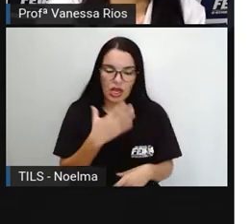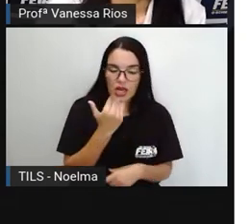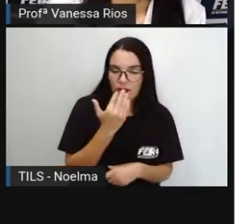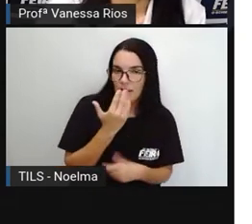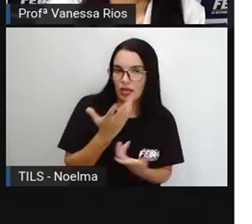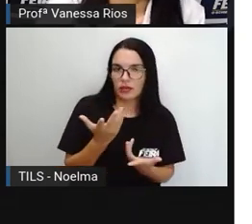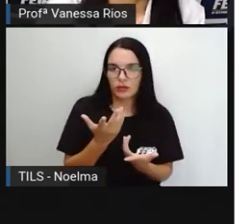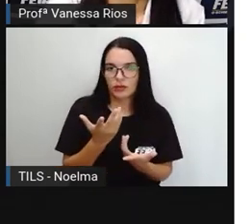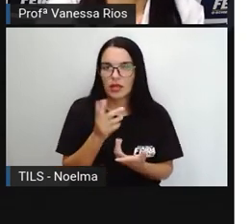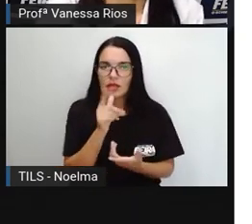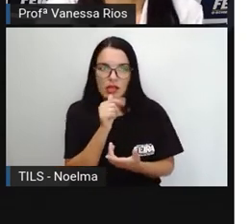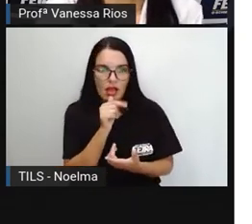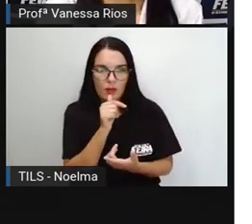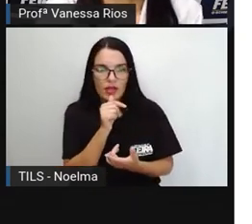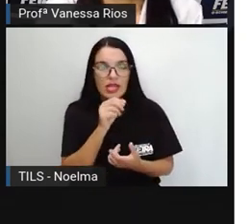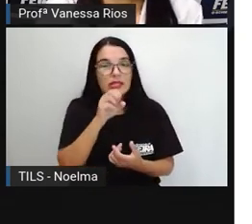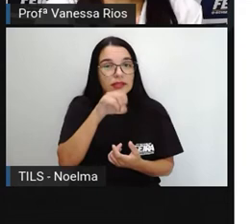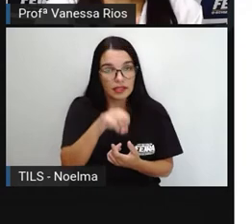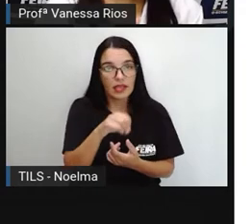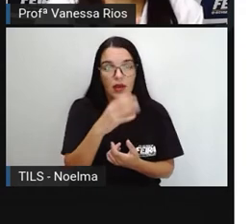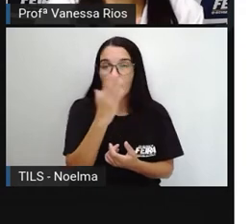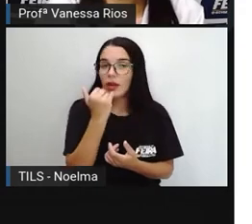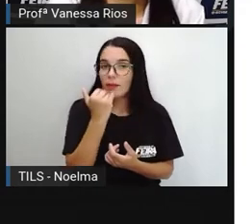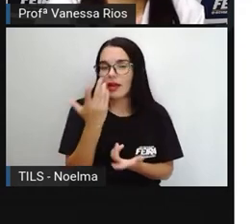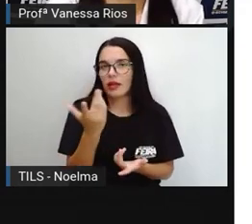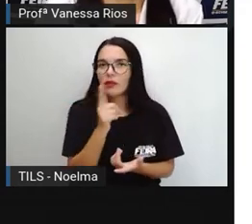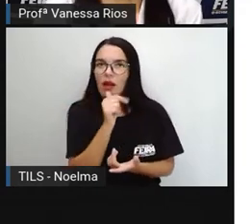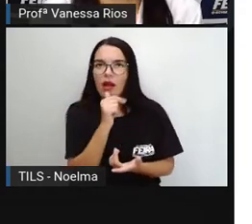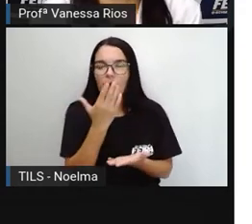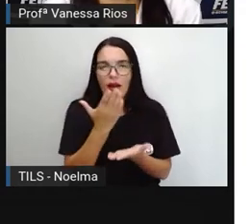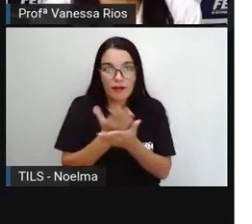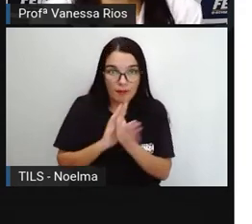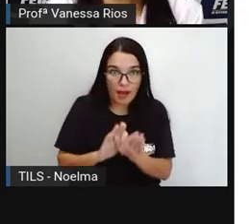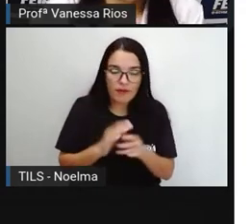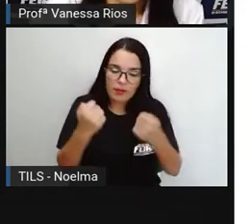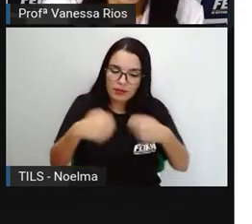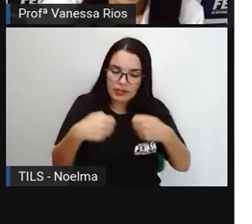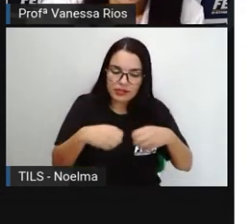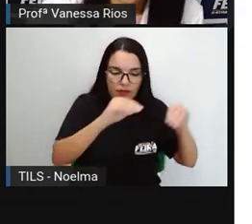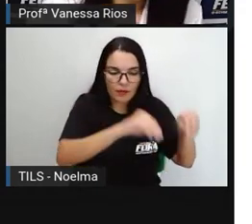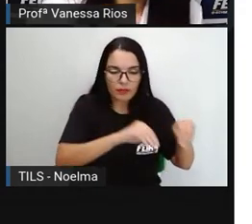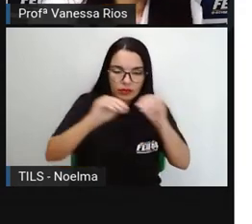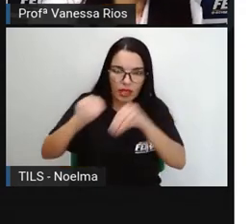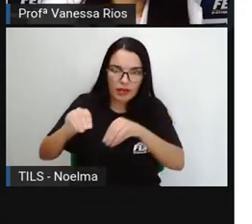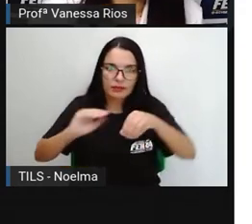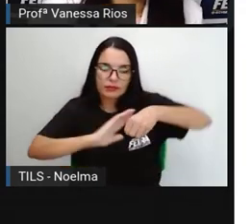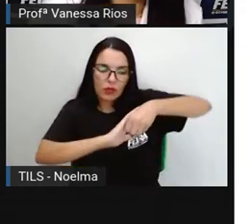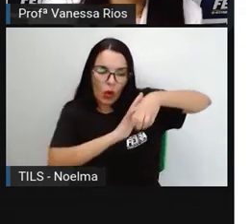a partir do momento que esse alimento se tornava escasso, ele mudava para um outro espaço.